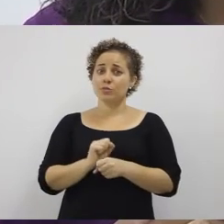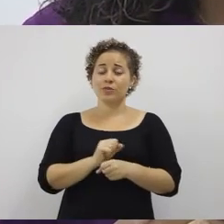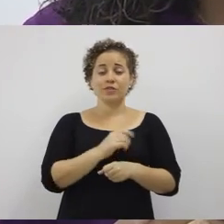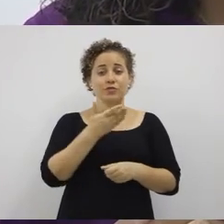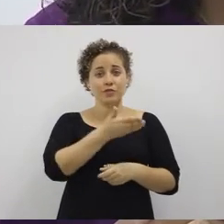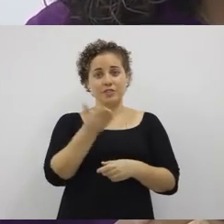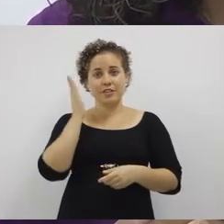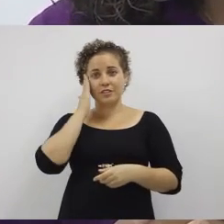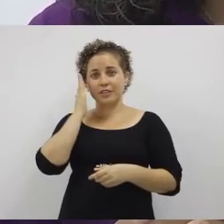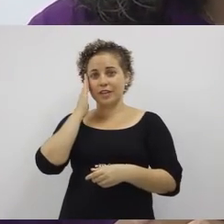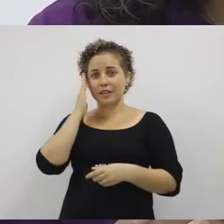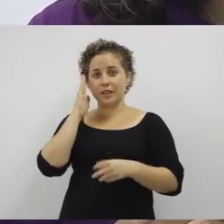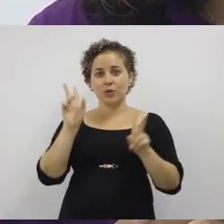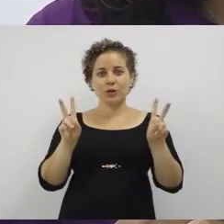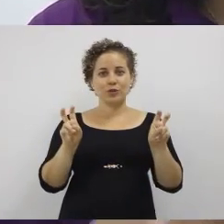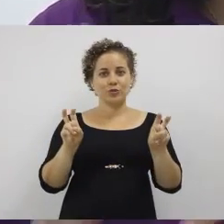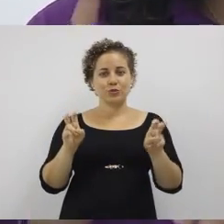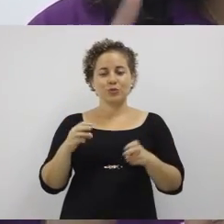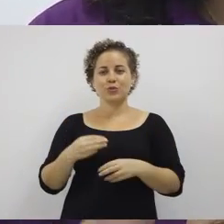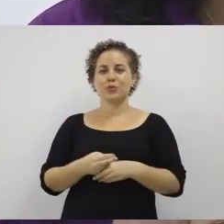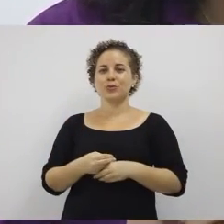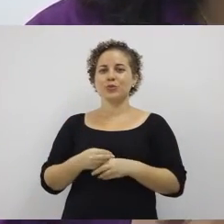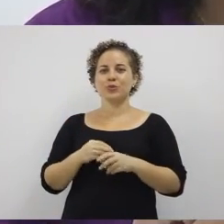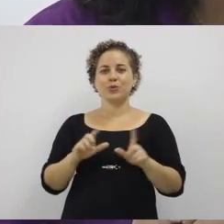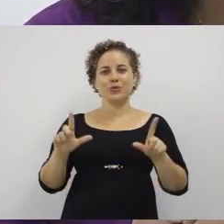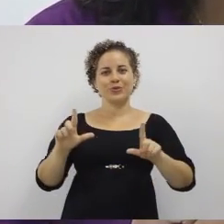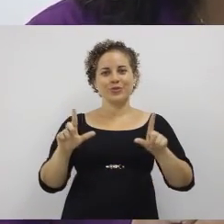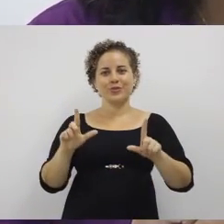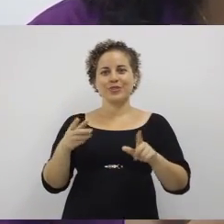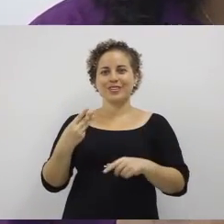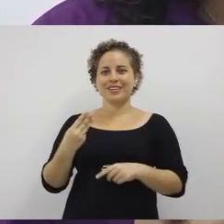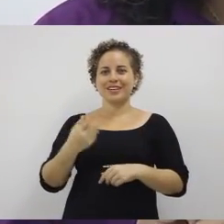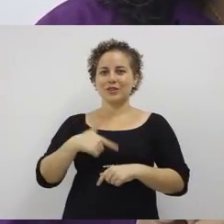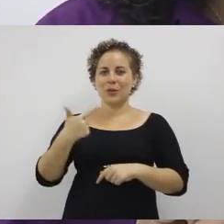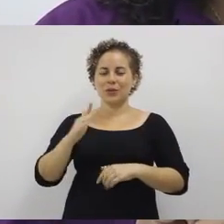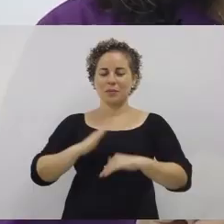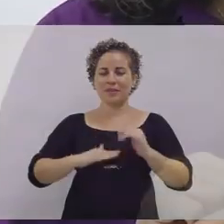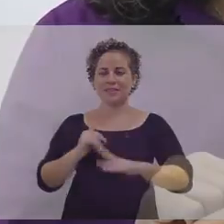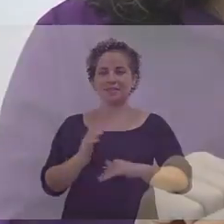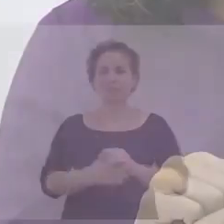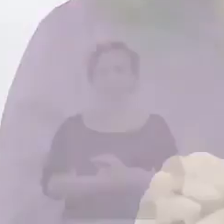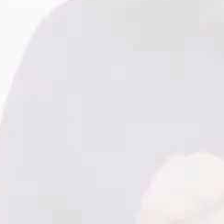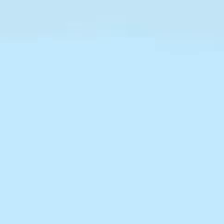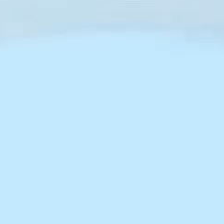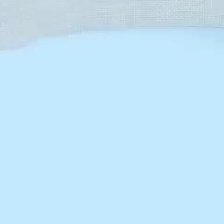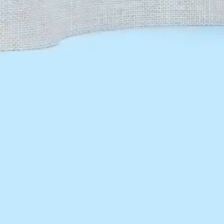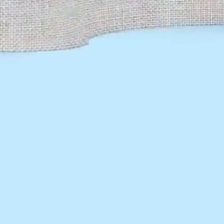tenham compreendido o assunto do vídeo 3 e vejo-os na próxima competência. Até mais!